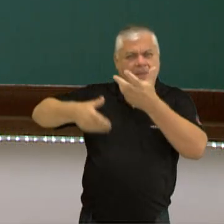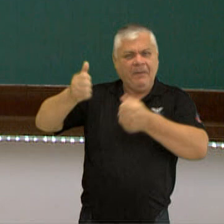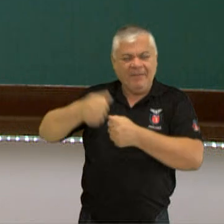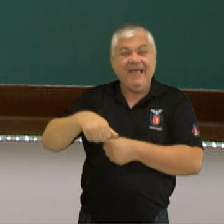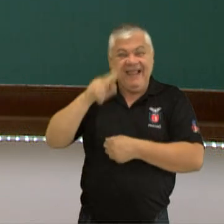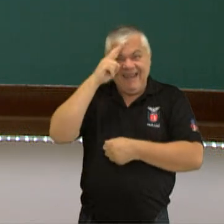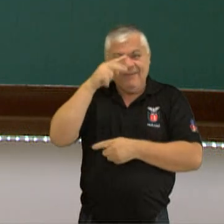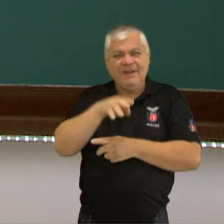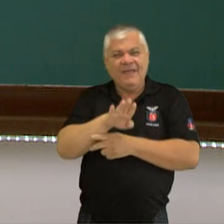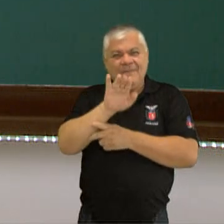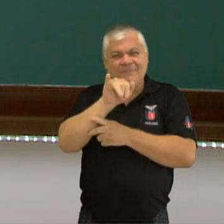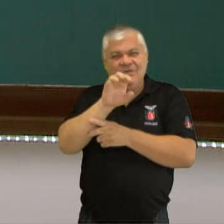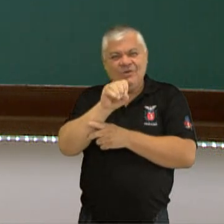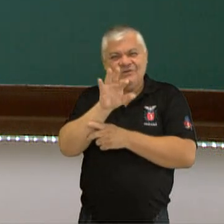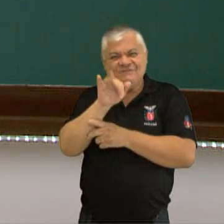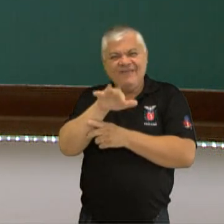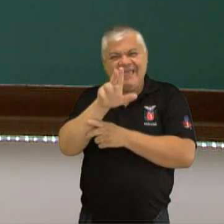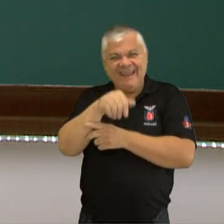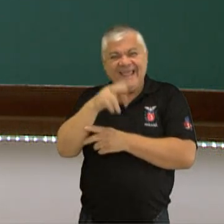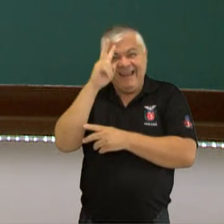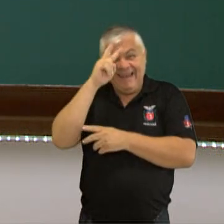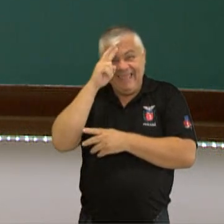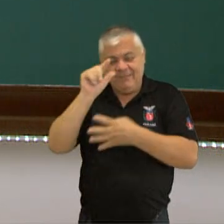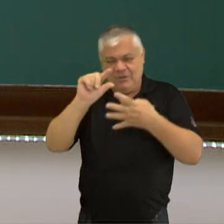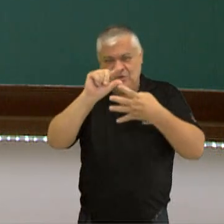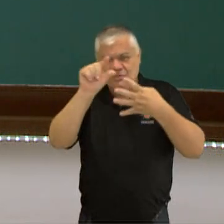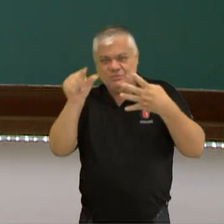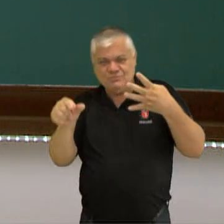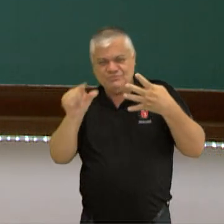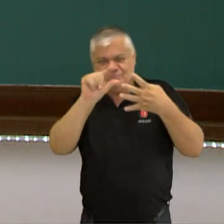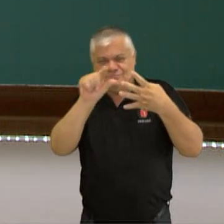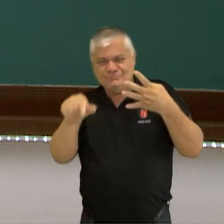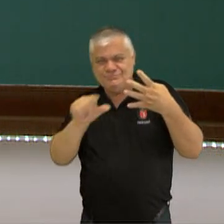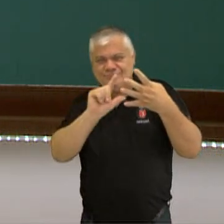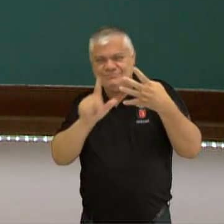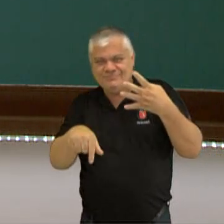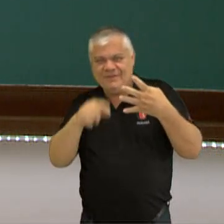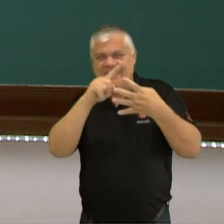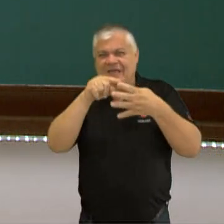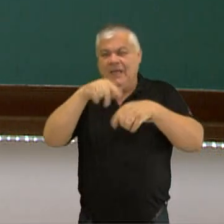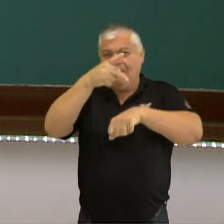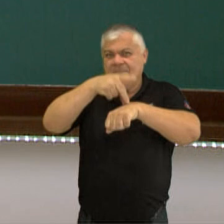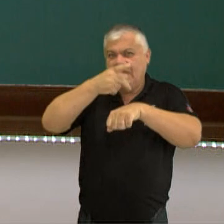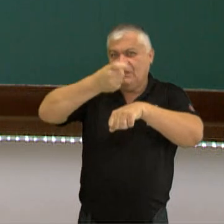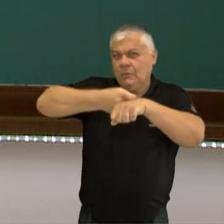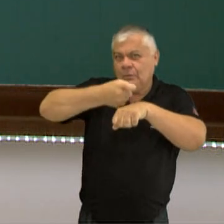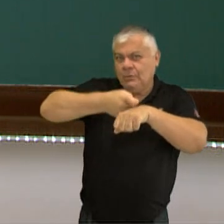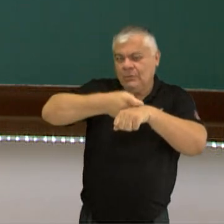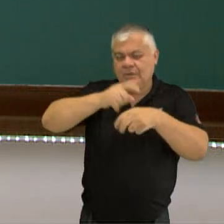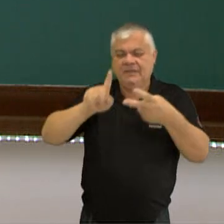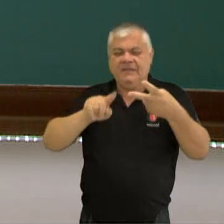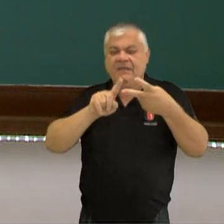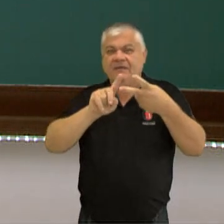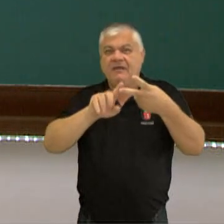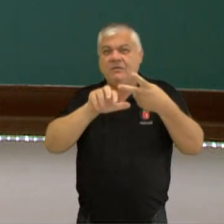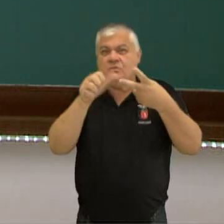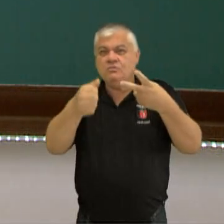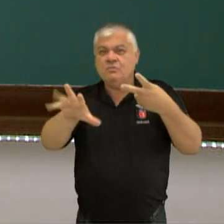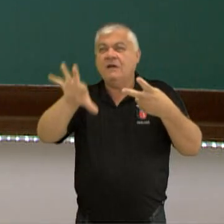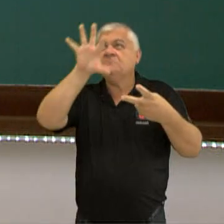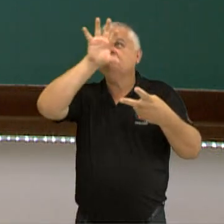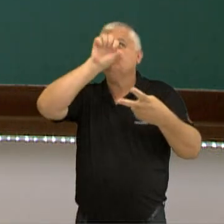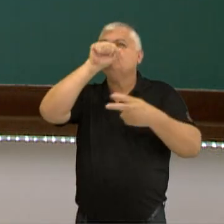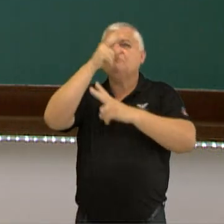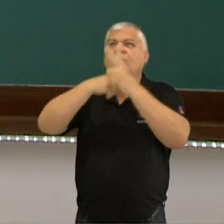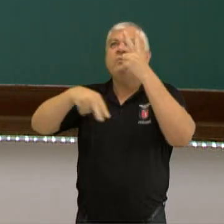aquelas regiões que a gente aprendeu juntos, da litosfera, das rochas e do solo, da atmosfera, do ar que